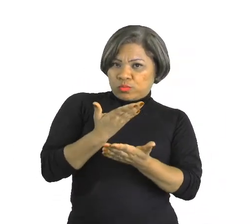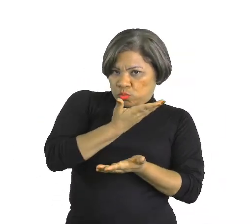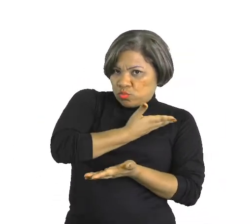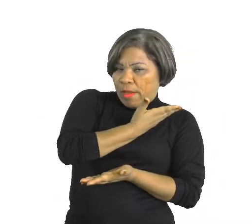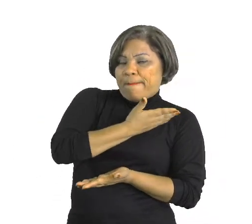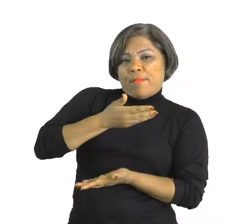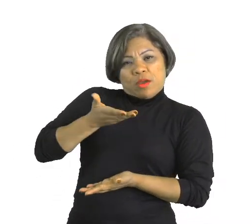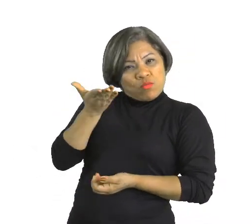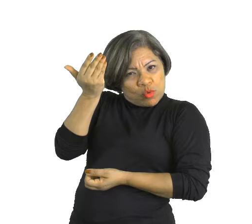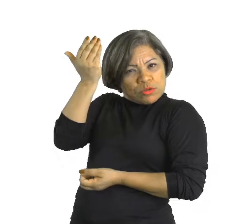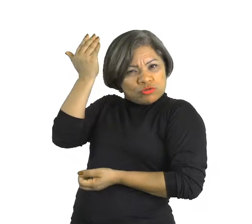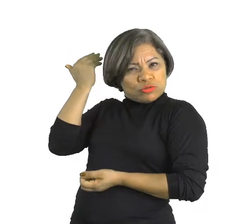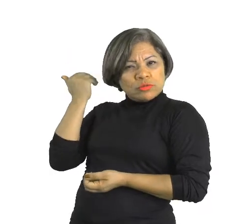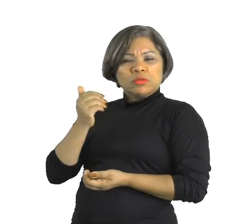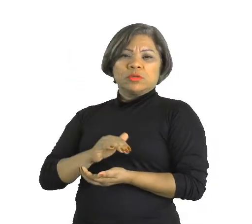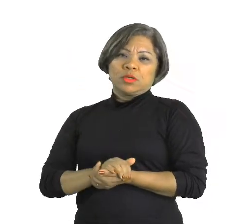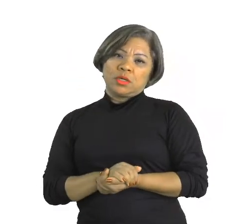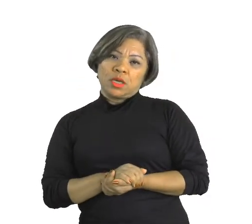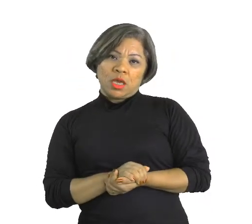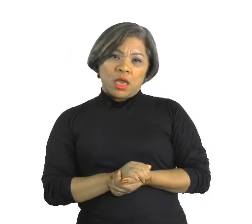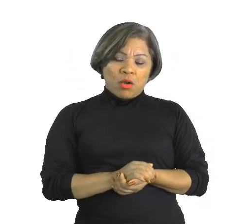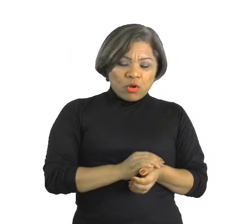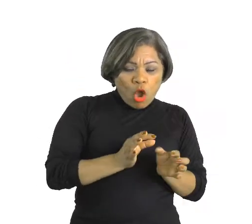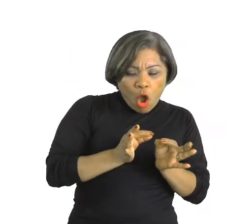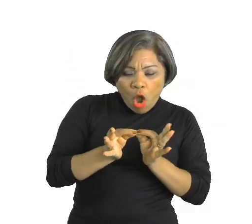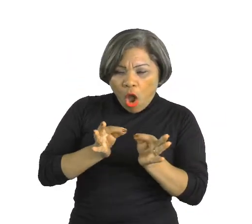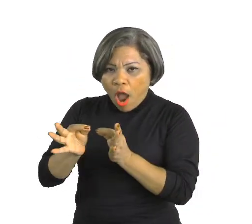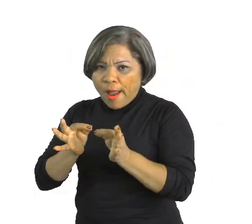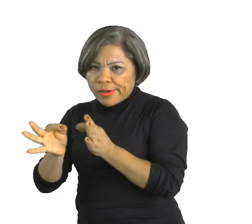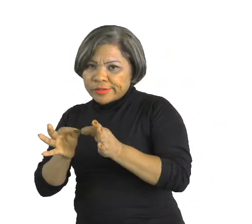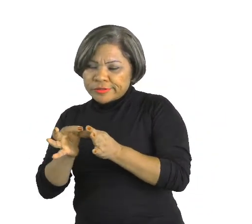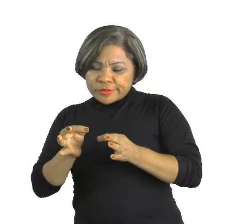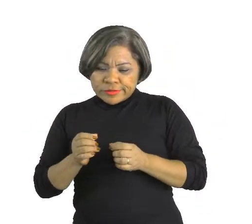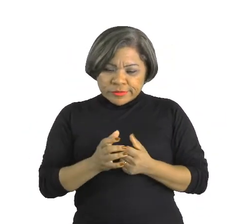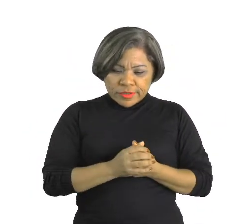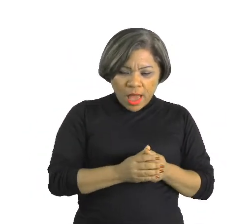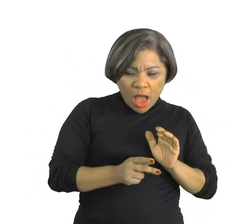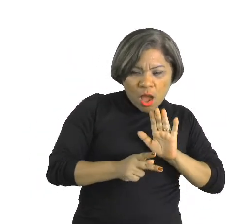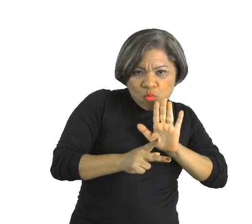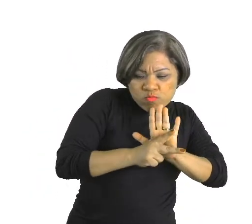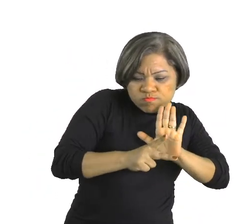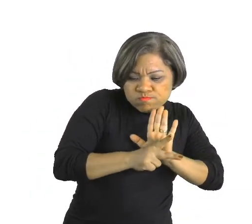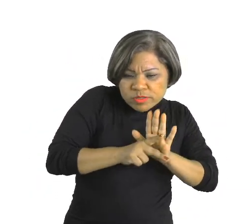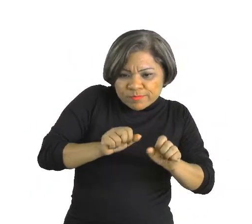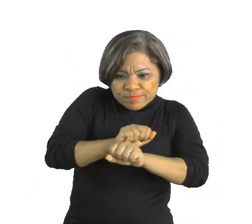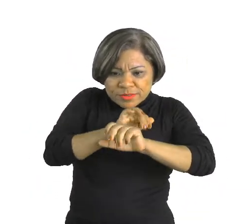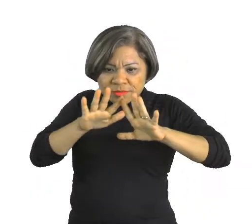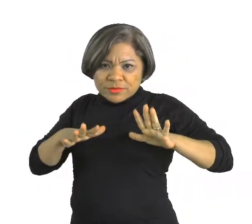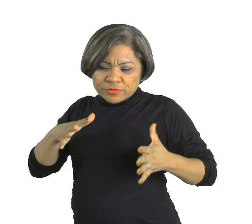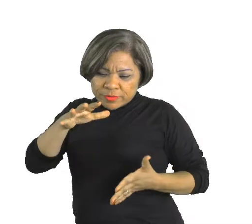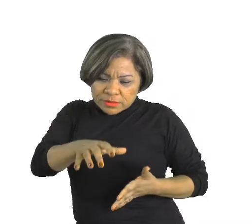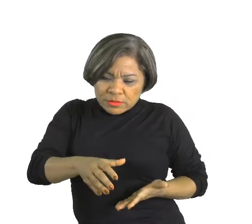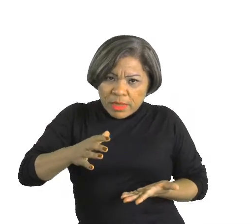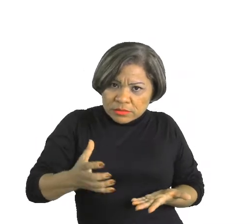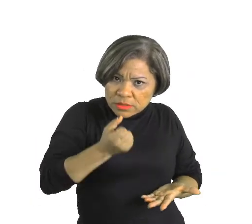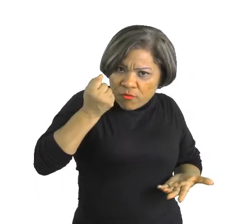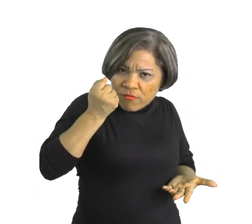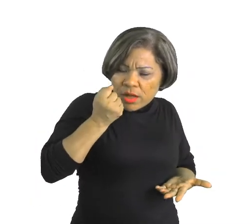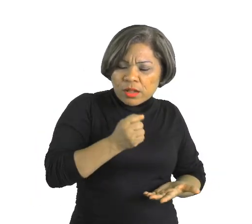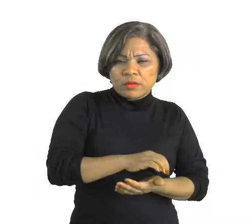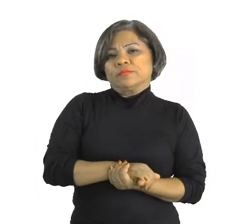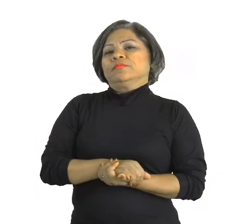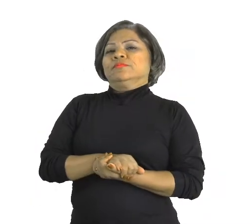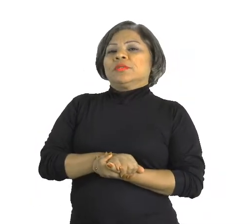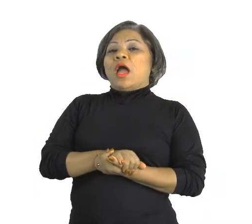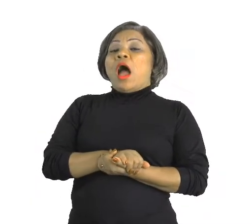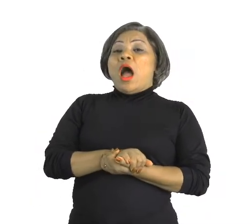plano brilhante para salvá-la. E chegaram bem a tempo. Os lobos fugiram